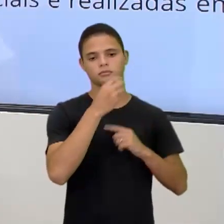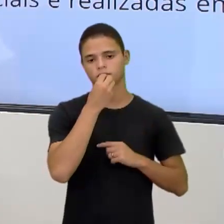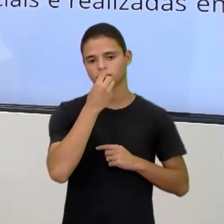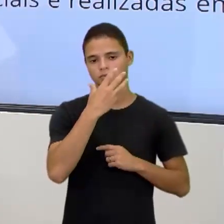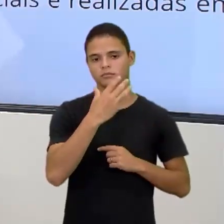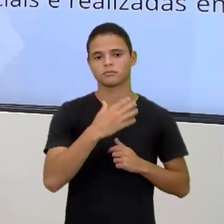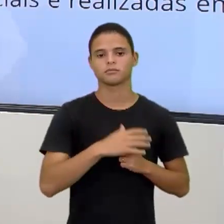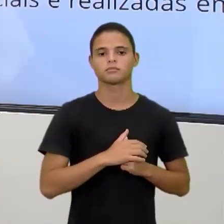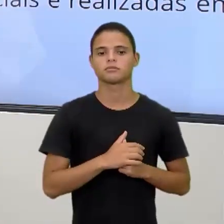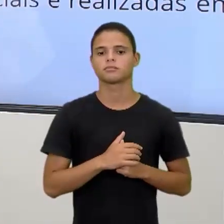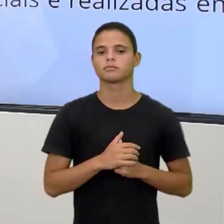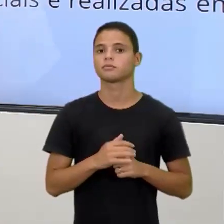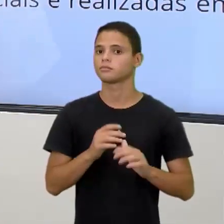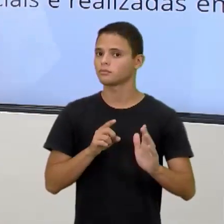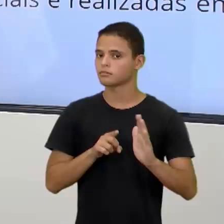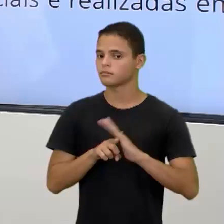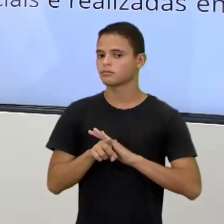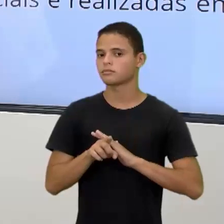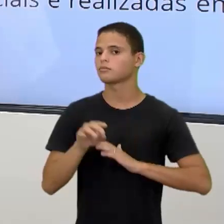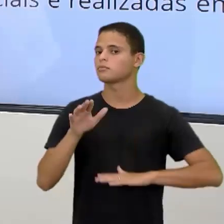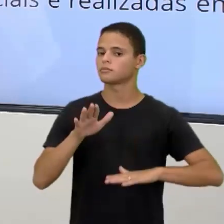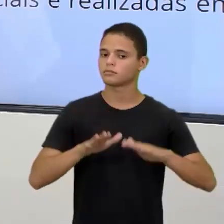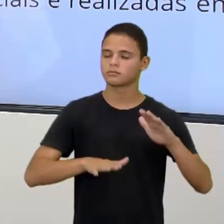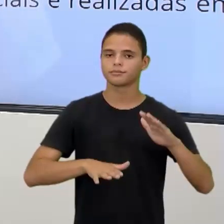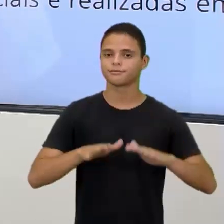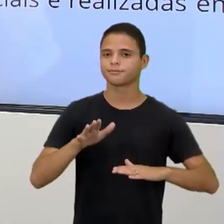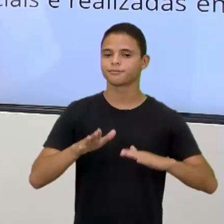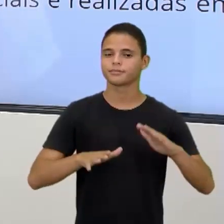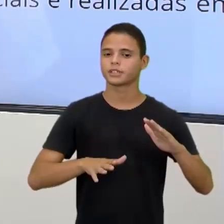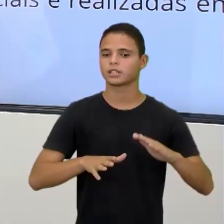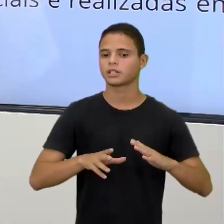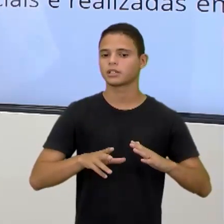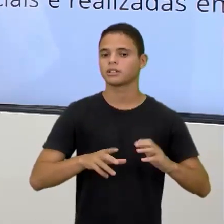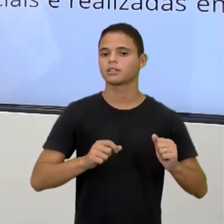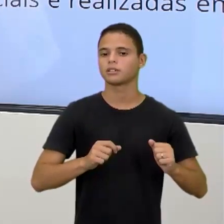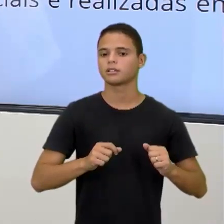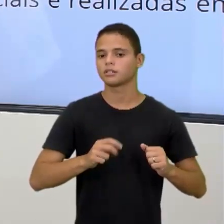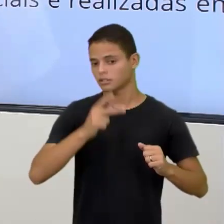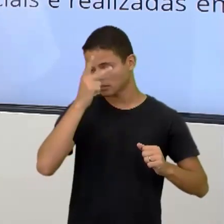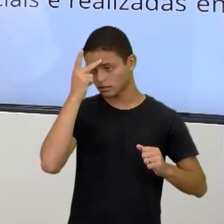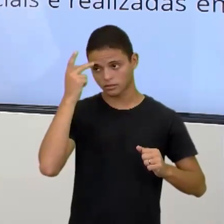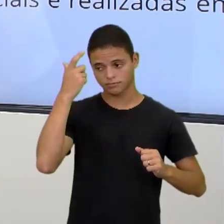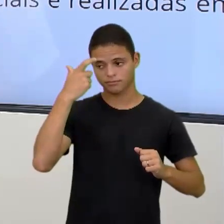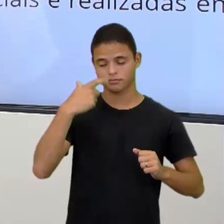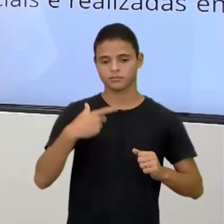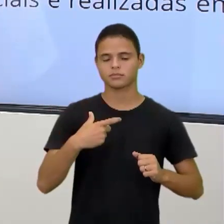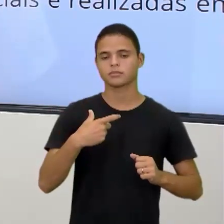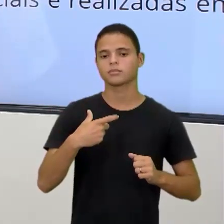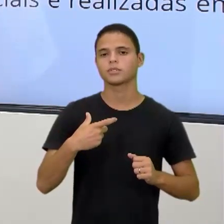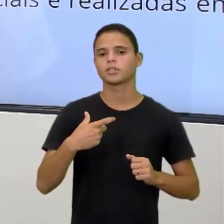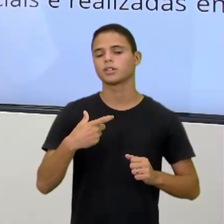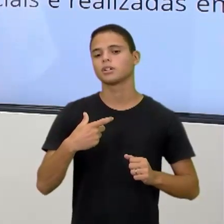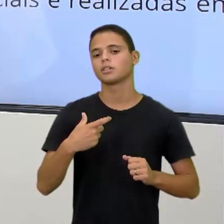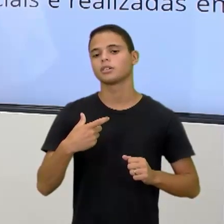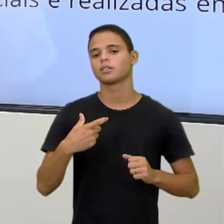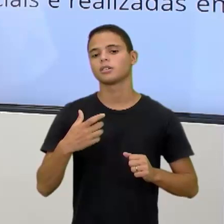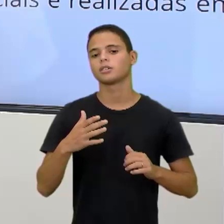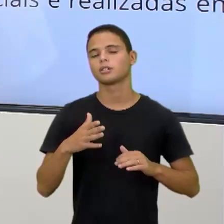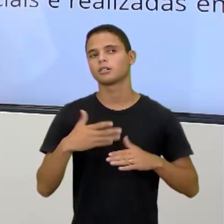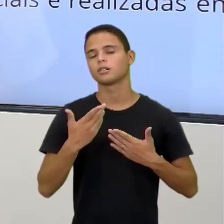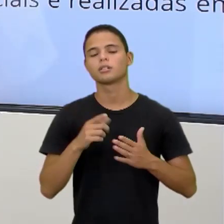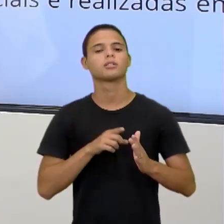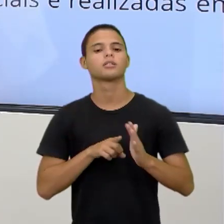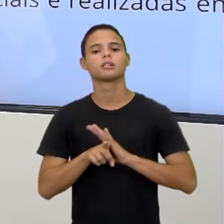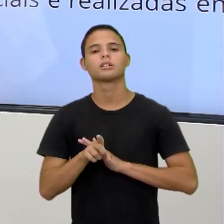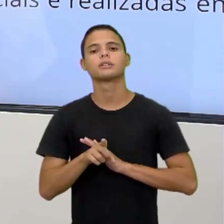positivas. Aí a pergunta que às vezes costuma deixar o entrevistado numa enrascada, por assim dizer, né? Quando pergunta